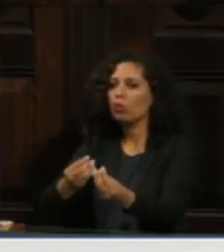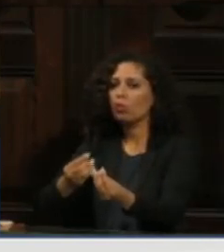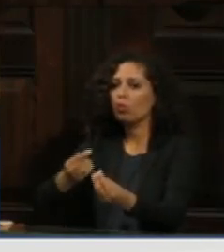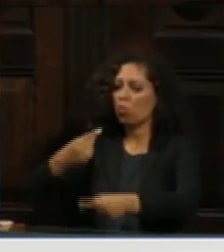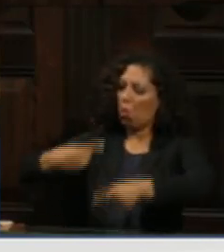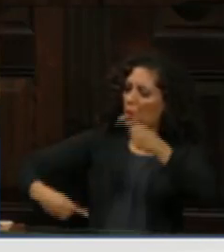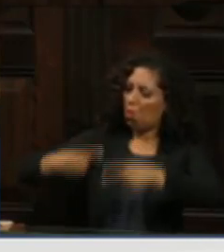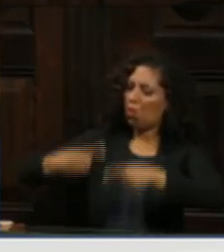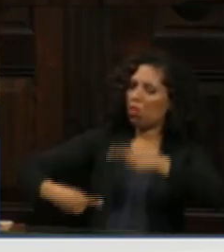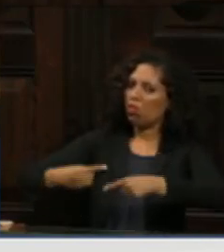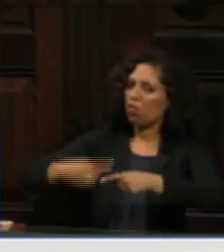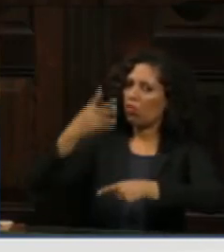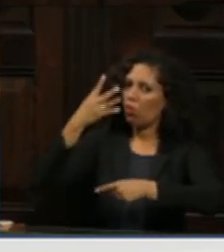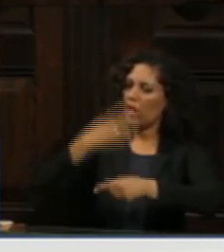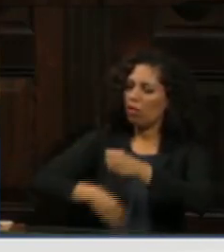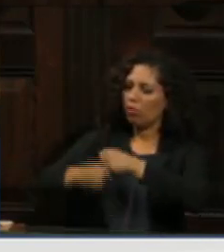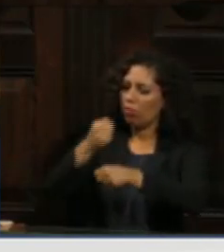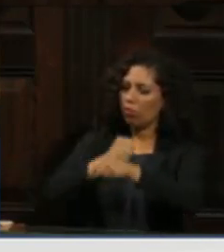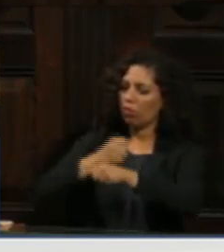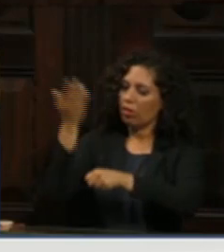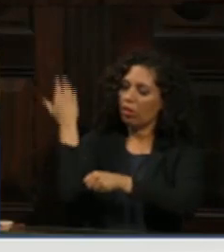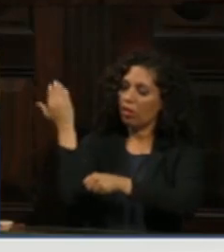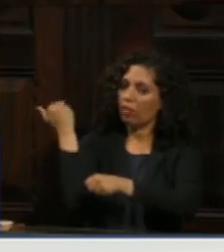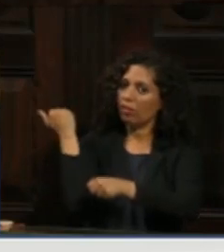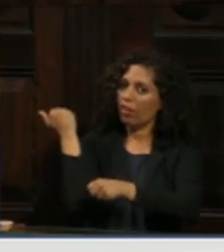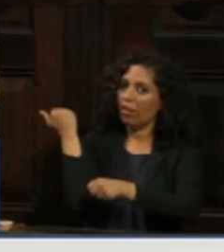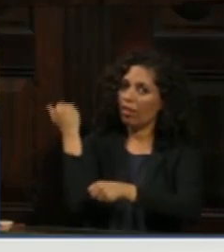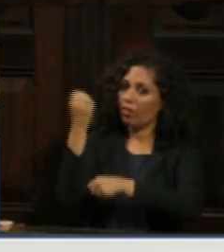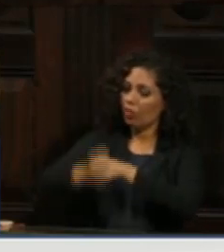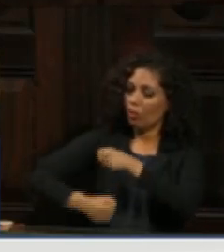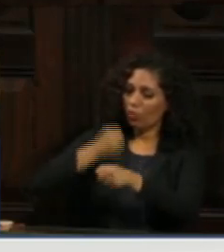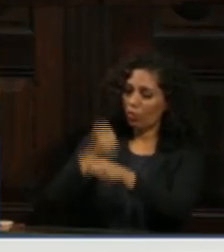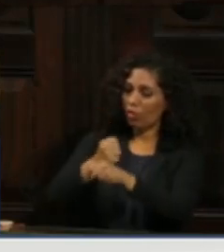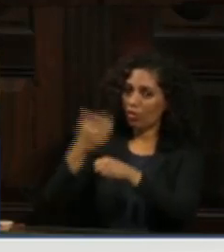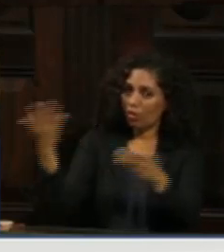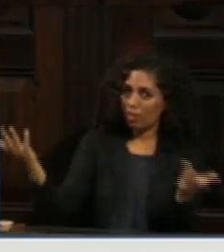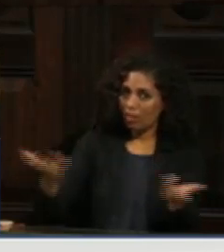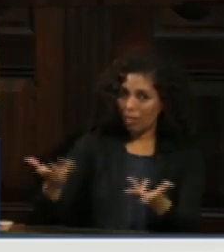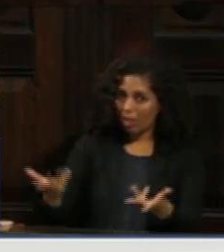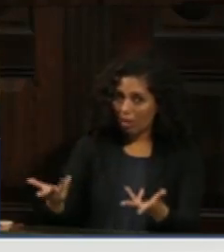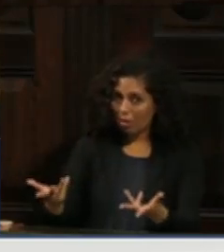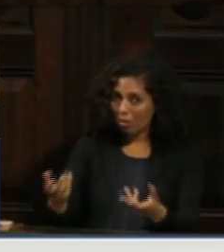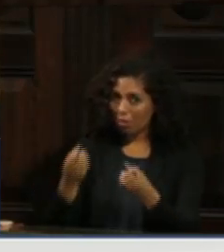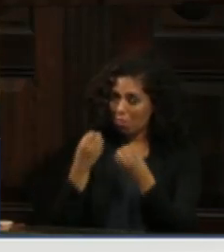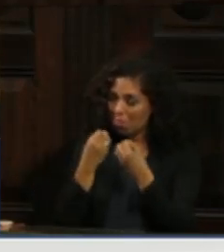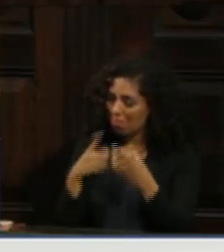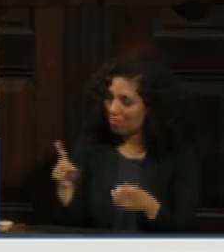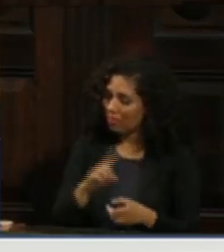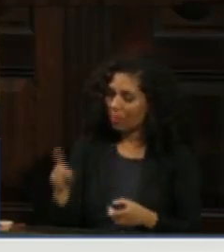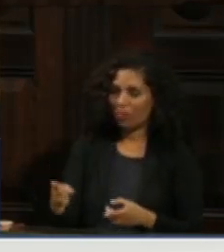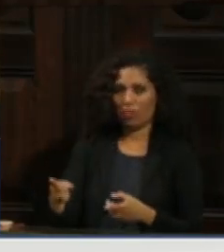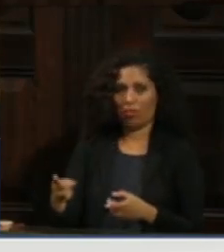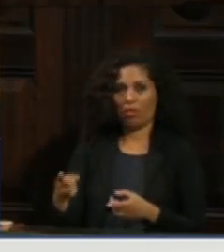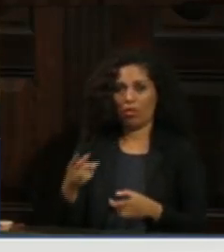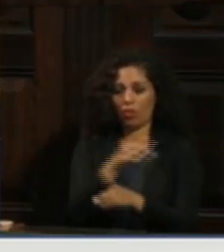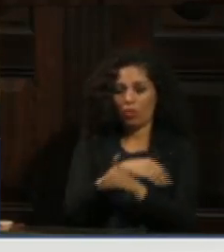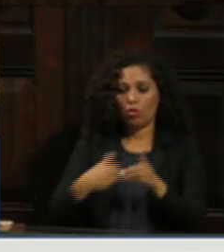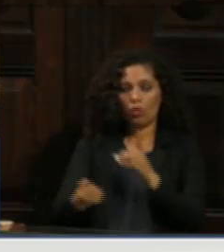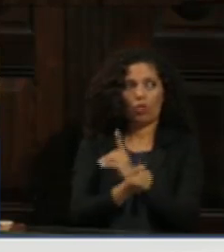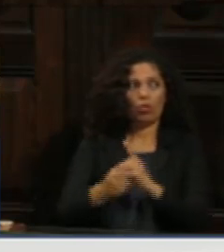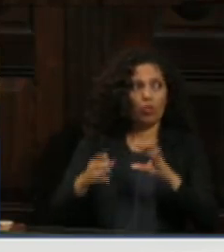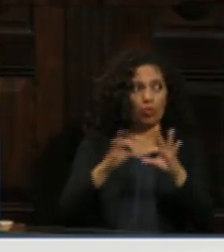fluminense, especialmente o município de Nova Friburgo. Me impus sempre ser equilibrado. E aí